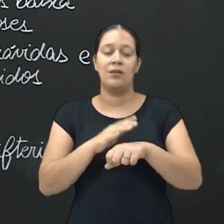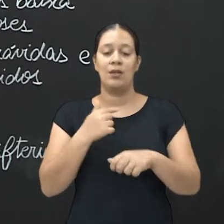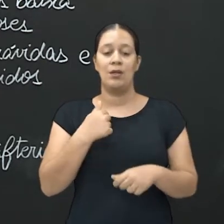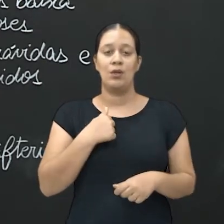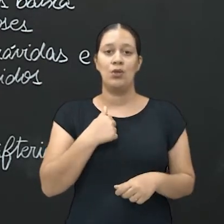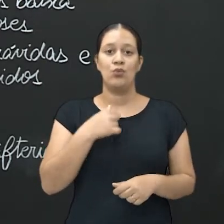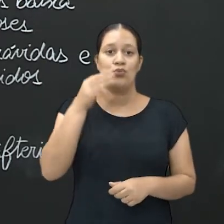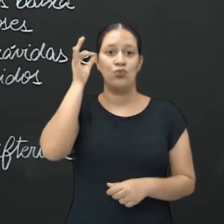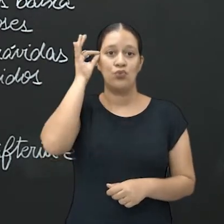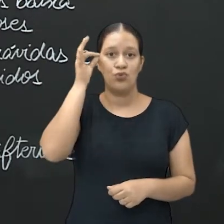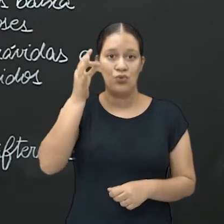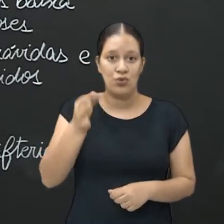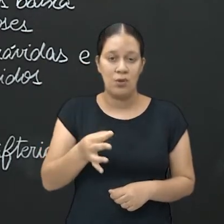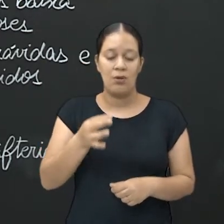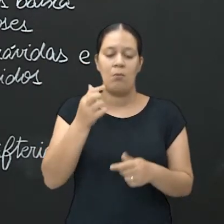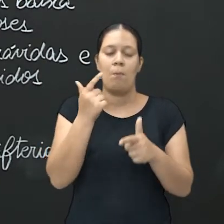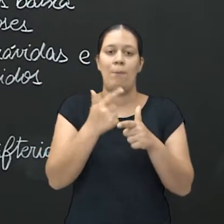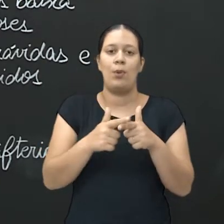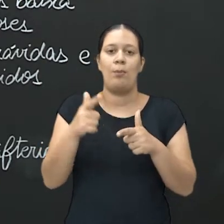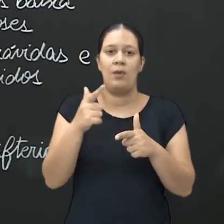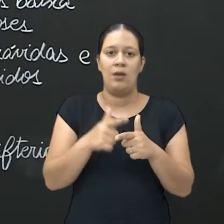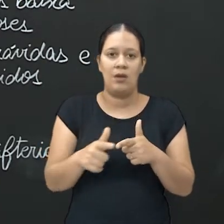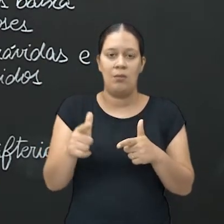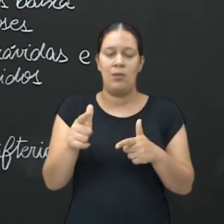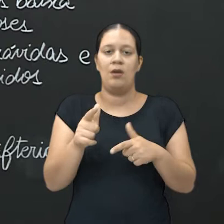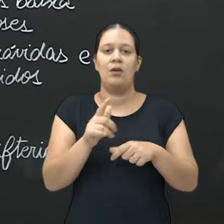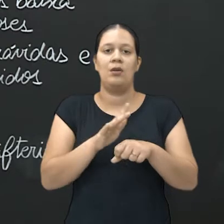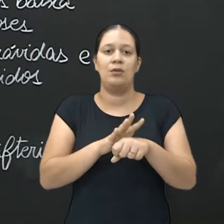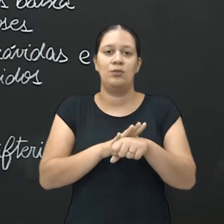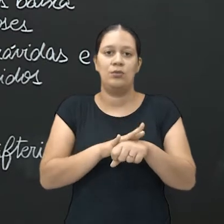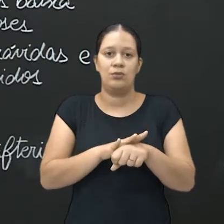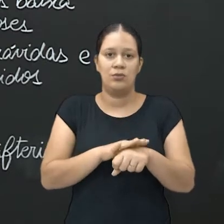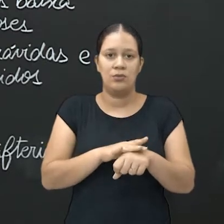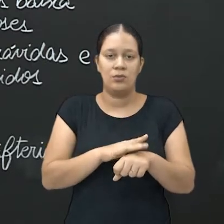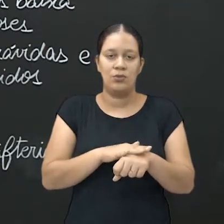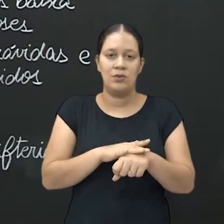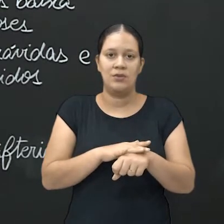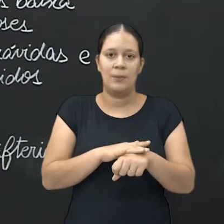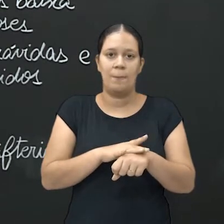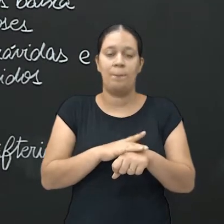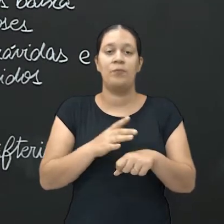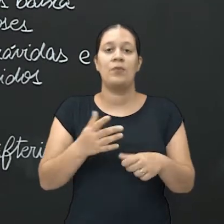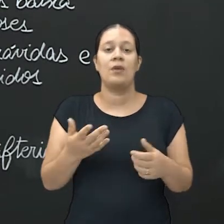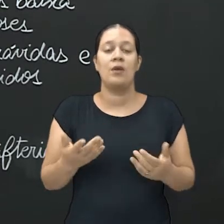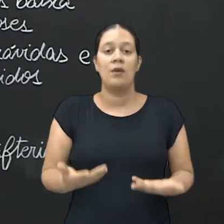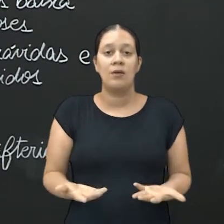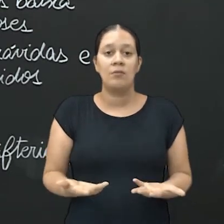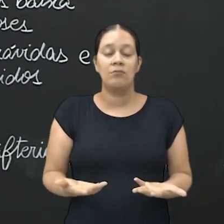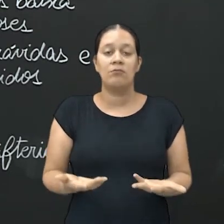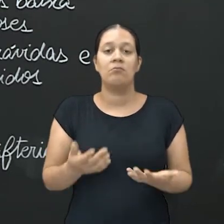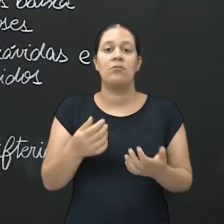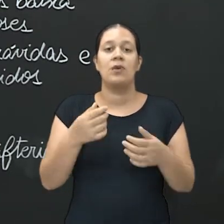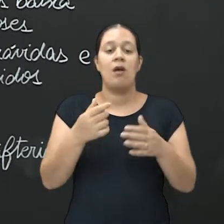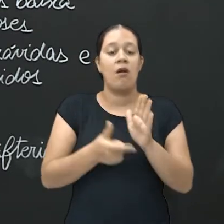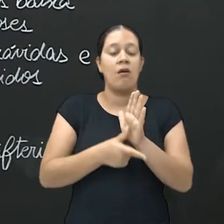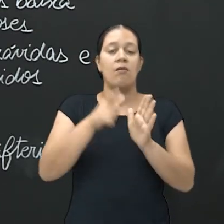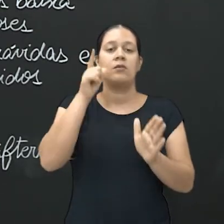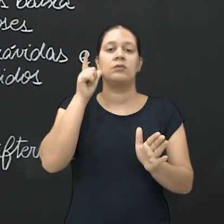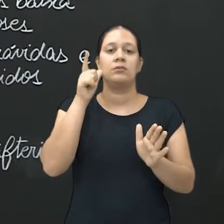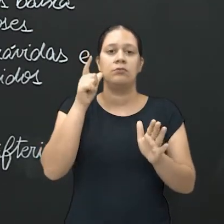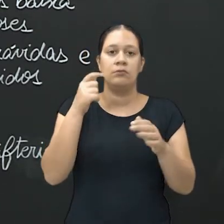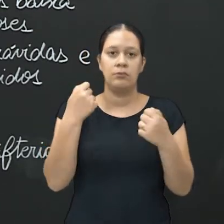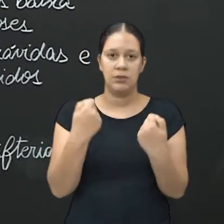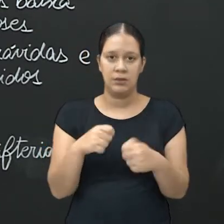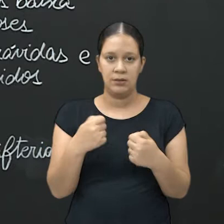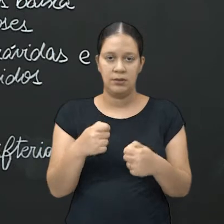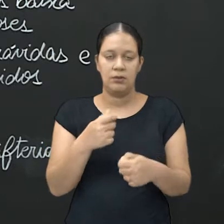com aquele problema, eu já estou com a doença, não é mais hora de tomar a vacina. A vacina é algo para ser feito antes.